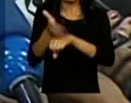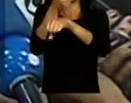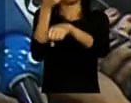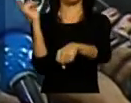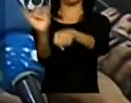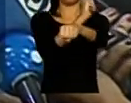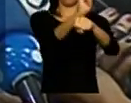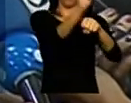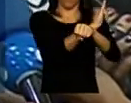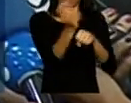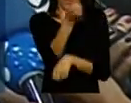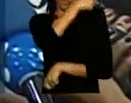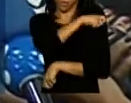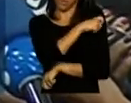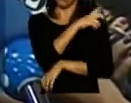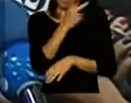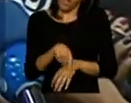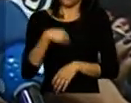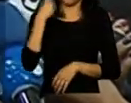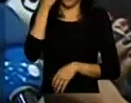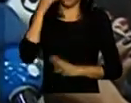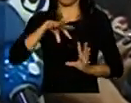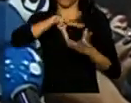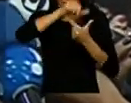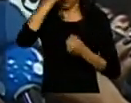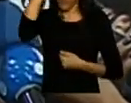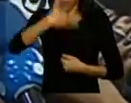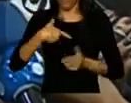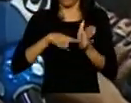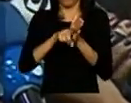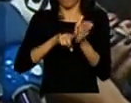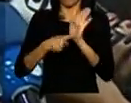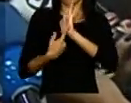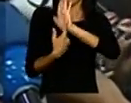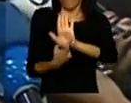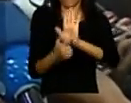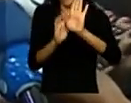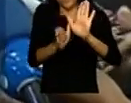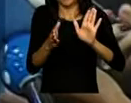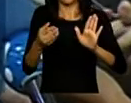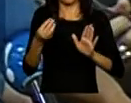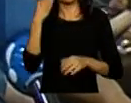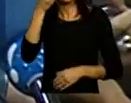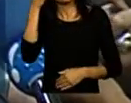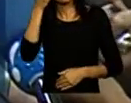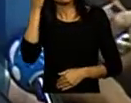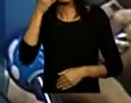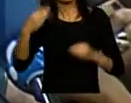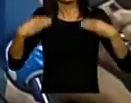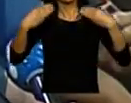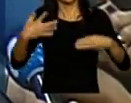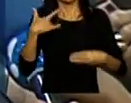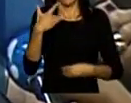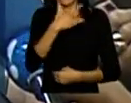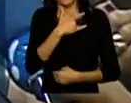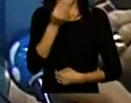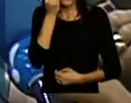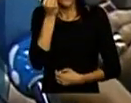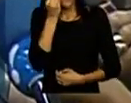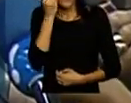estratégia de vacinação isso é experiência Mundial monstro isso a experiência que Ministério da Saúde acompanhou aqui em